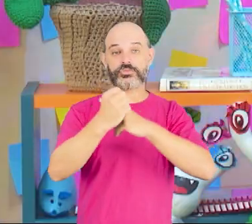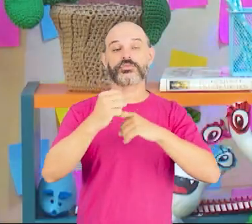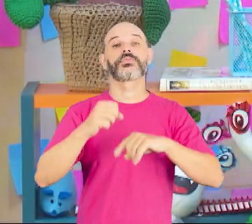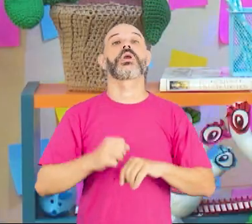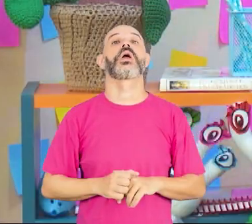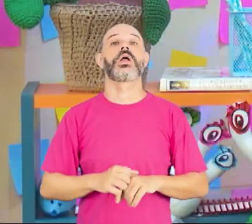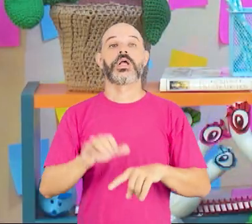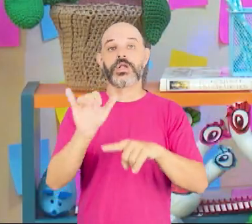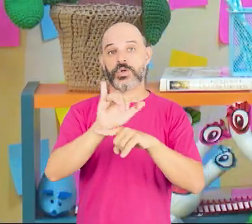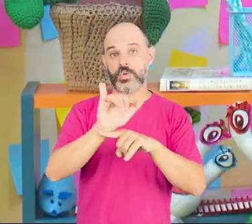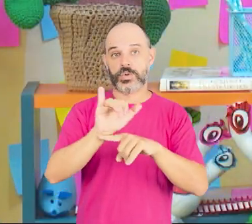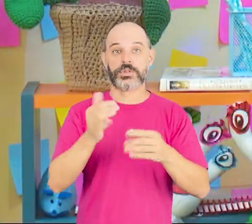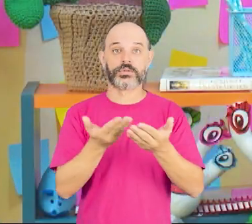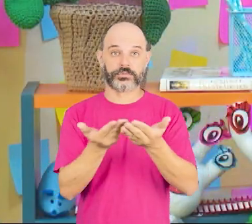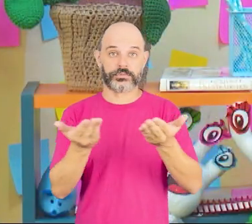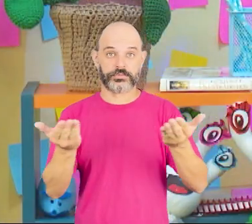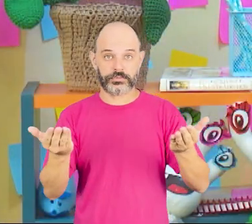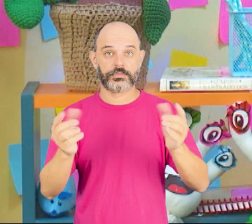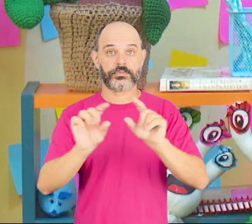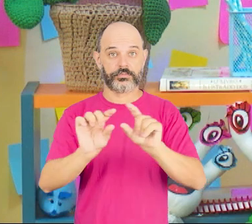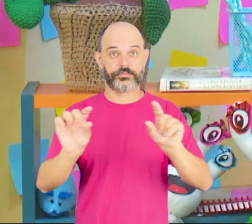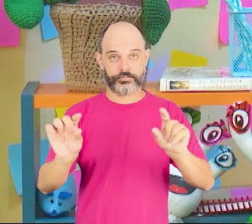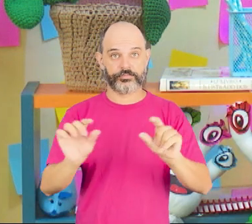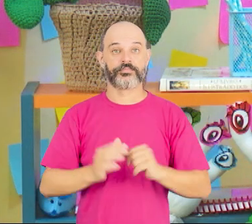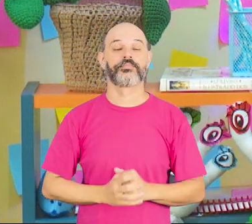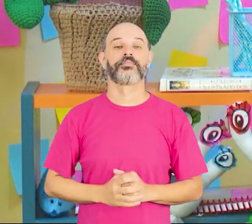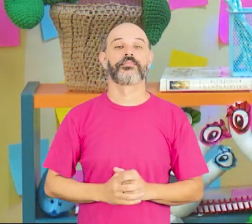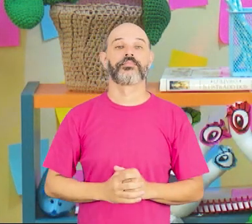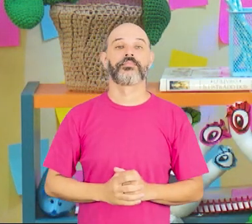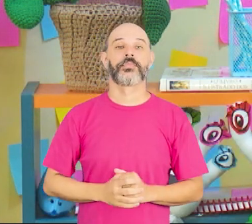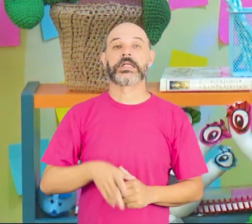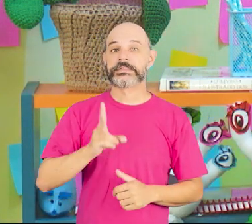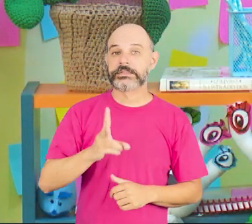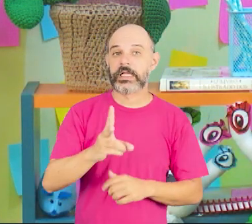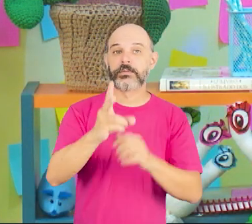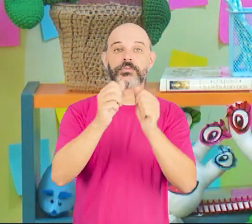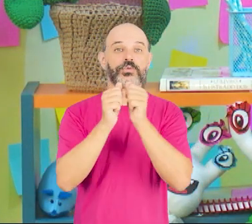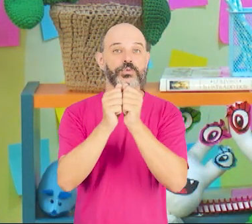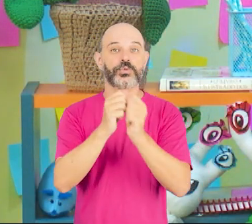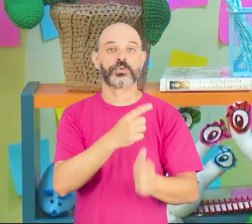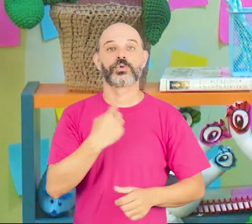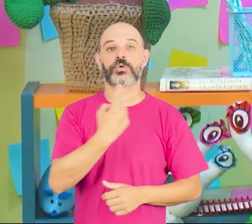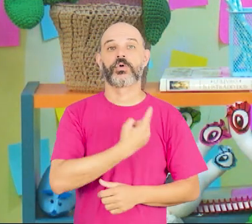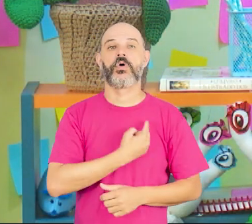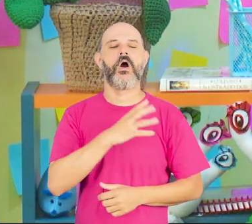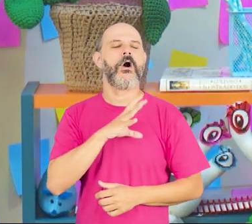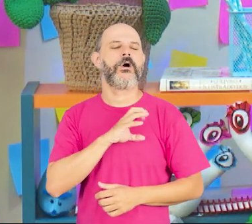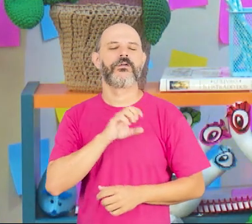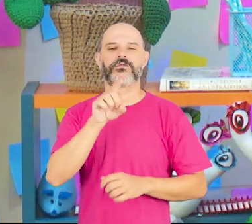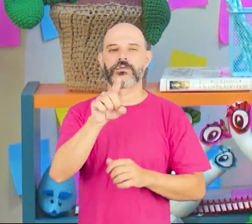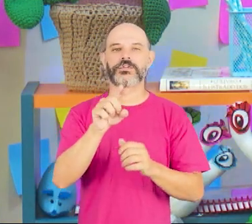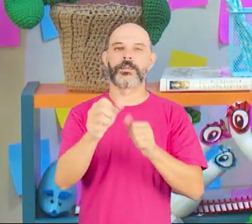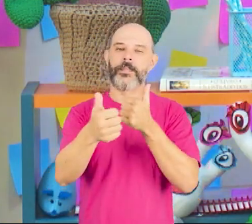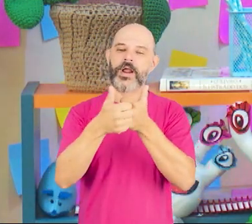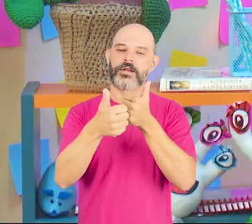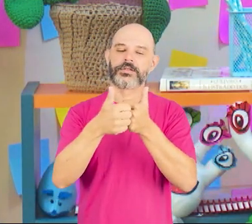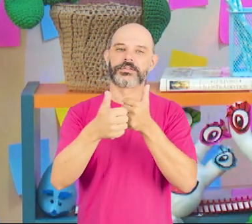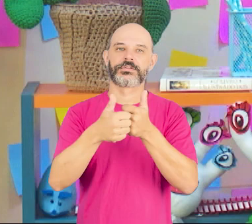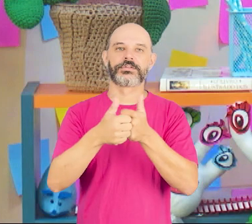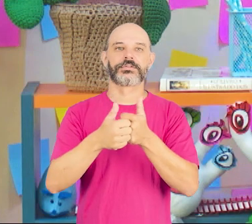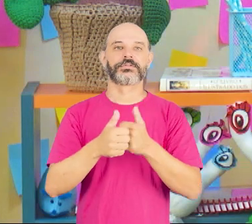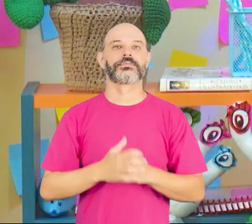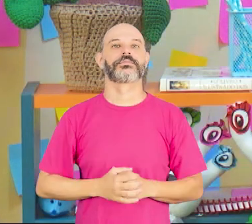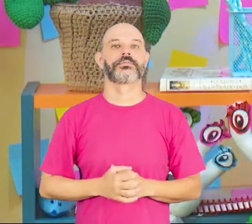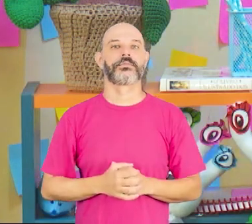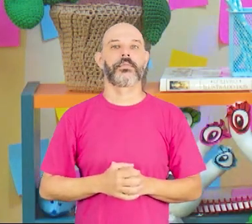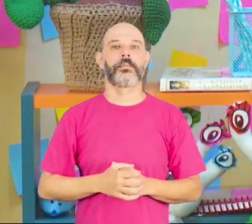ha.com.vc/fábrica de sonhos. Continue conosco, adoramos ter você assim, pertinho, assim como um irmãozinho e uma irmãzinha. Vem